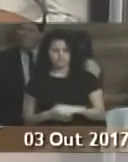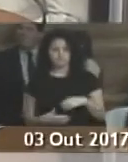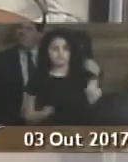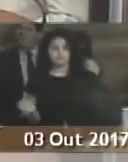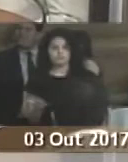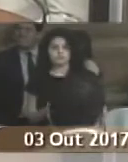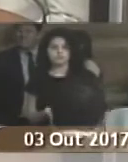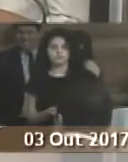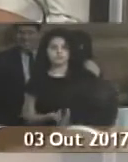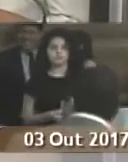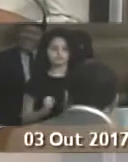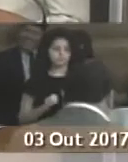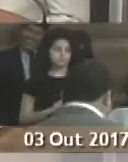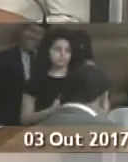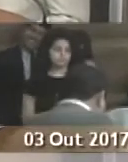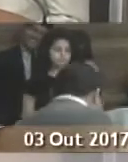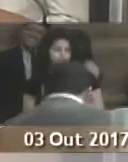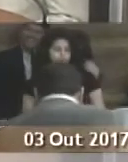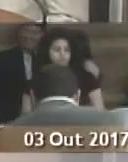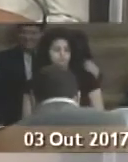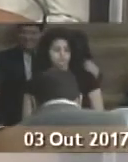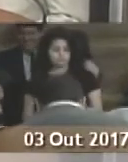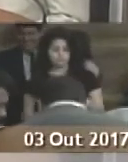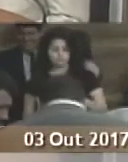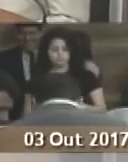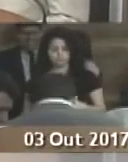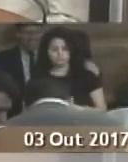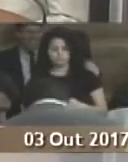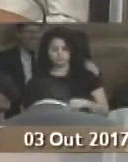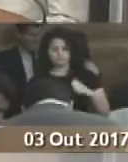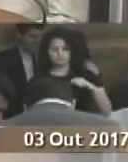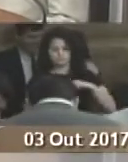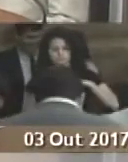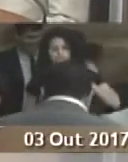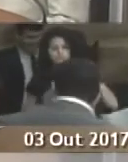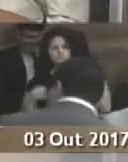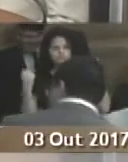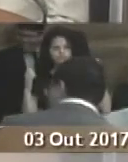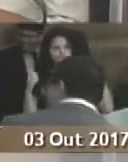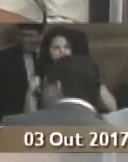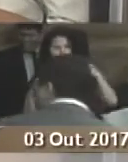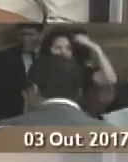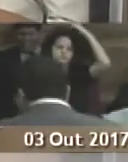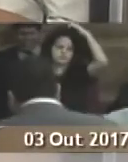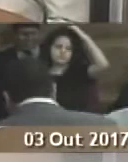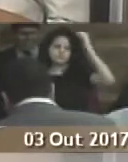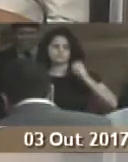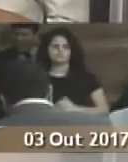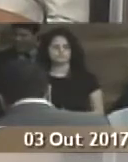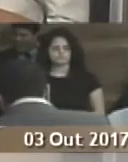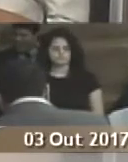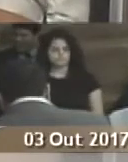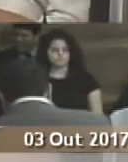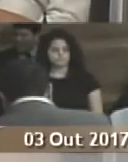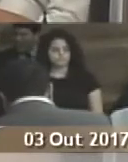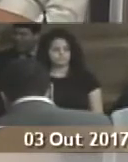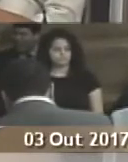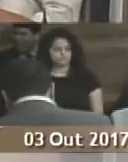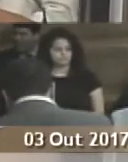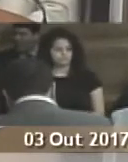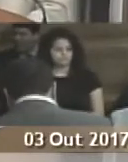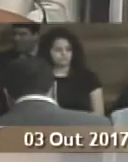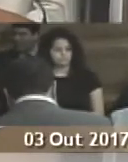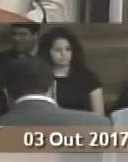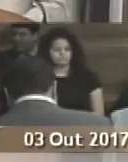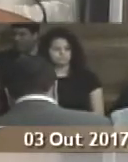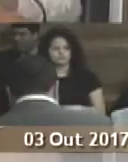incentivo, porque atleta nós temos aqui na nossa cidade. Então, o que falta é incentivo, principalmente na ACOA, né, que eu conheço.